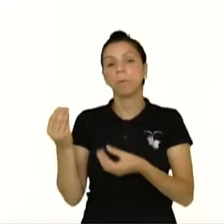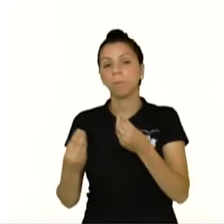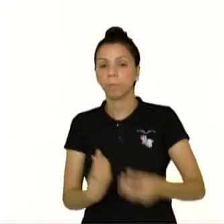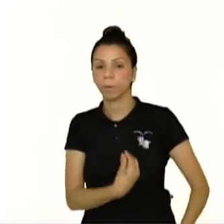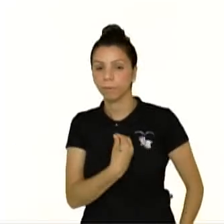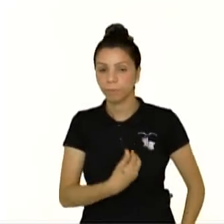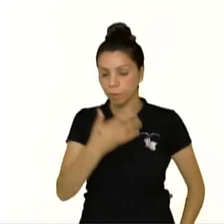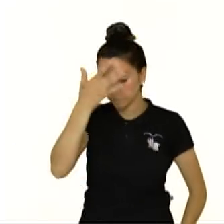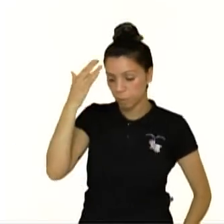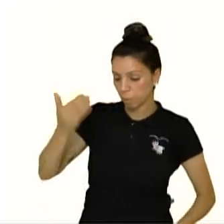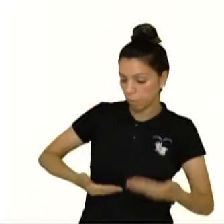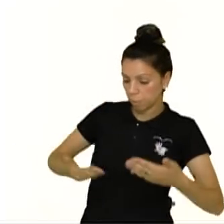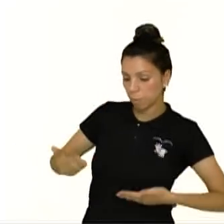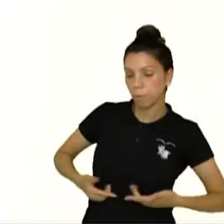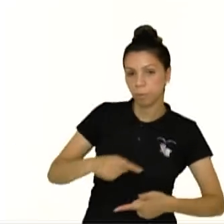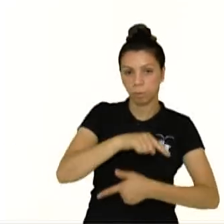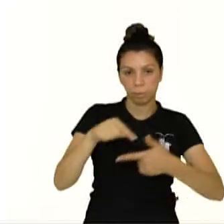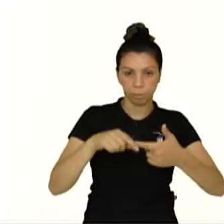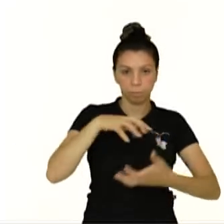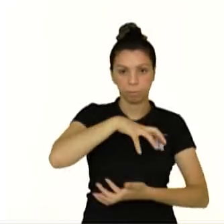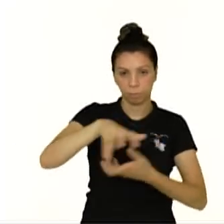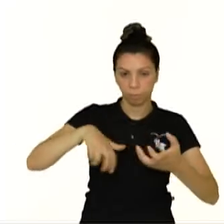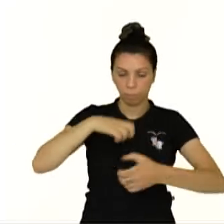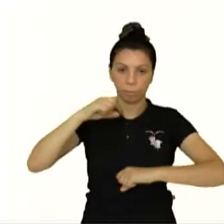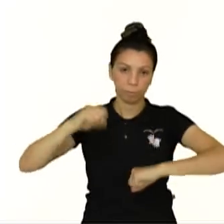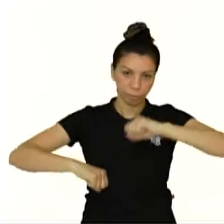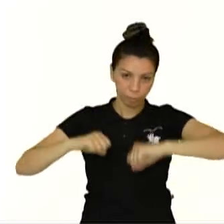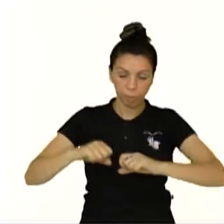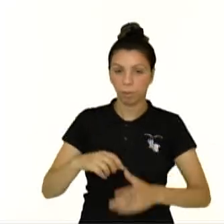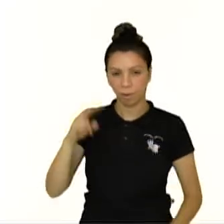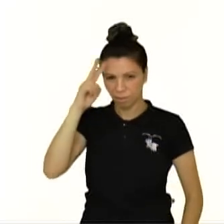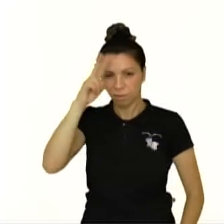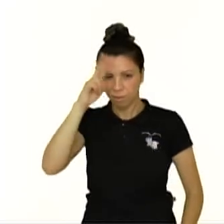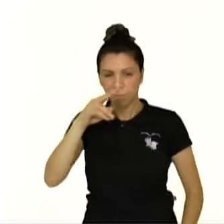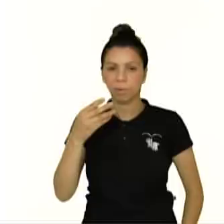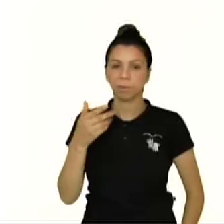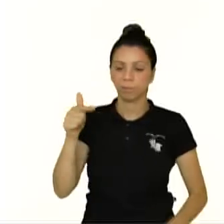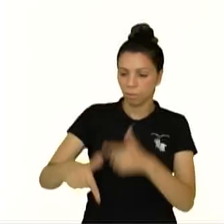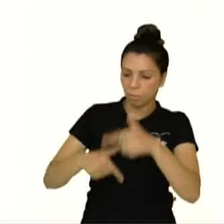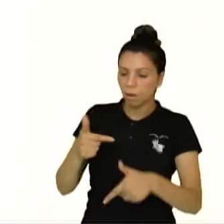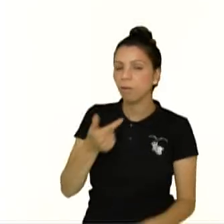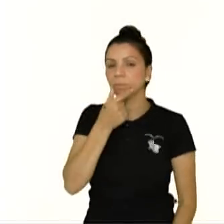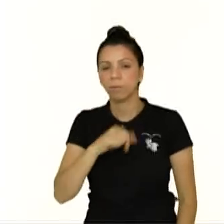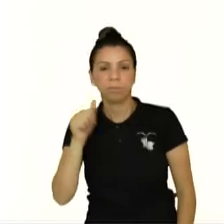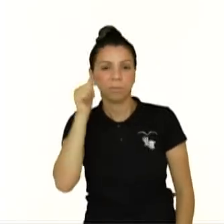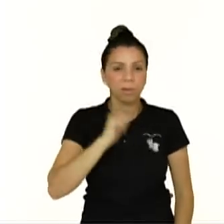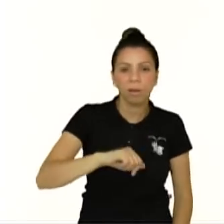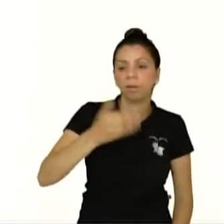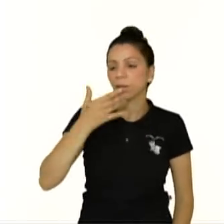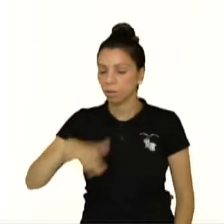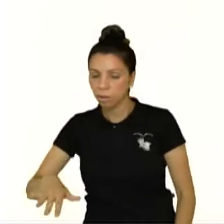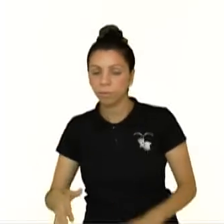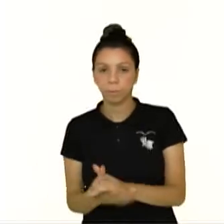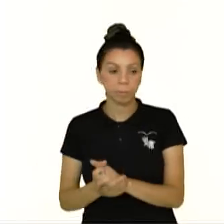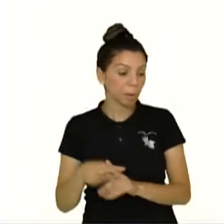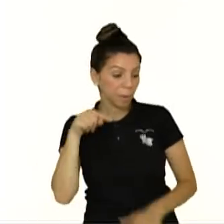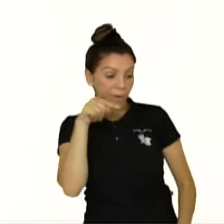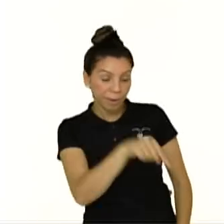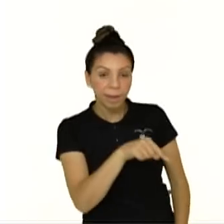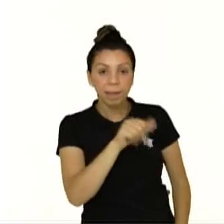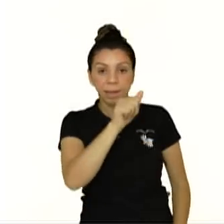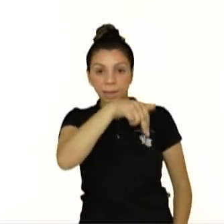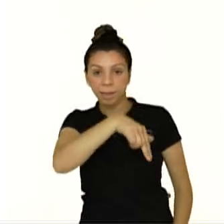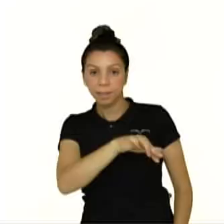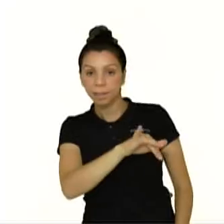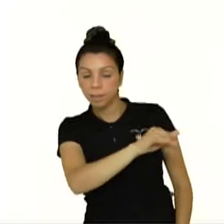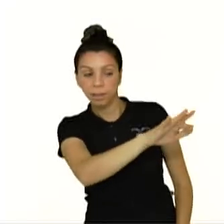que trabalhavam homens, mulheres e crianças? O Andrew Carnegie vem dessa família, uma família de operários, e ele, uma determinada